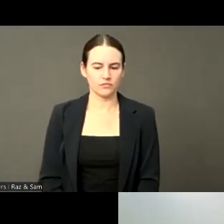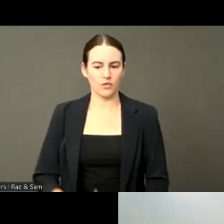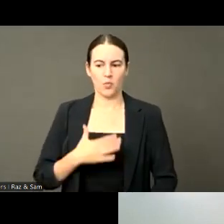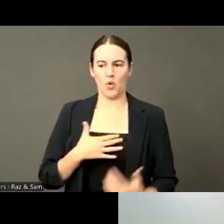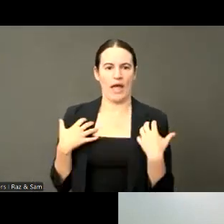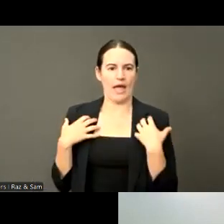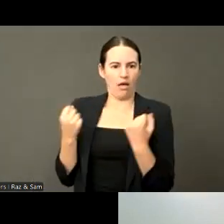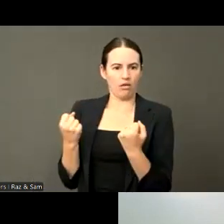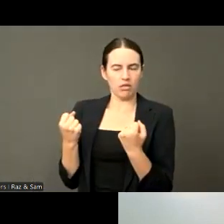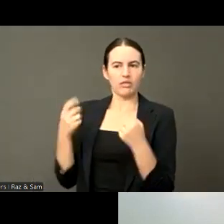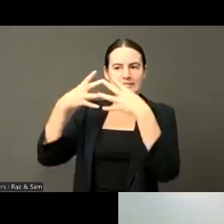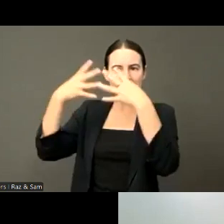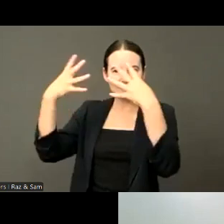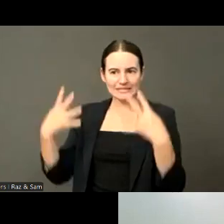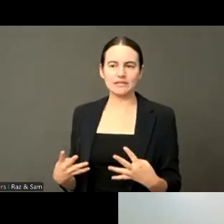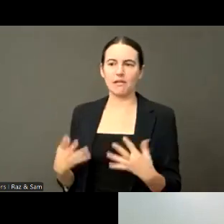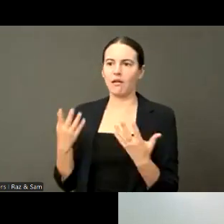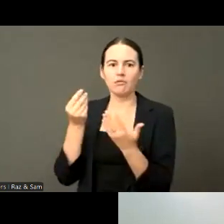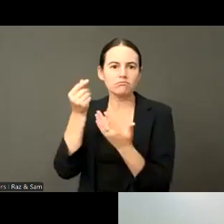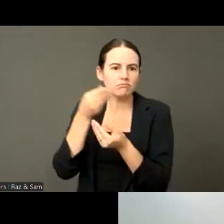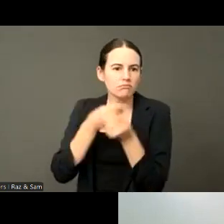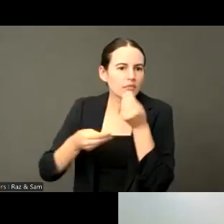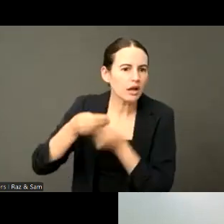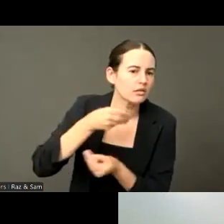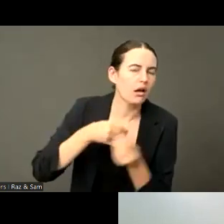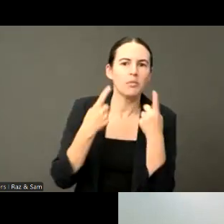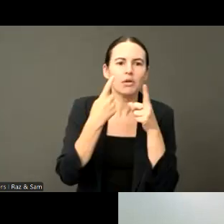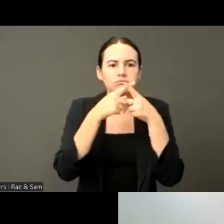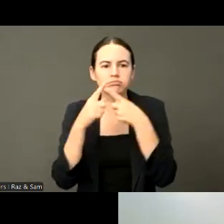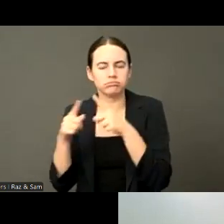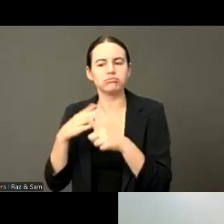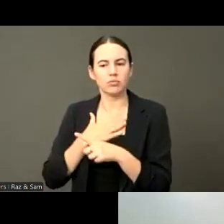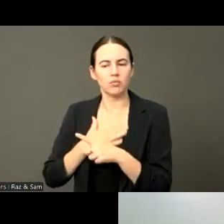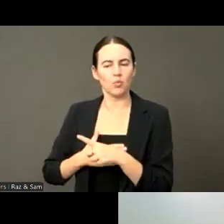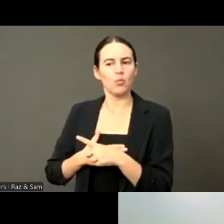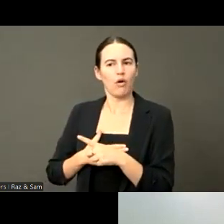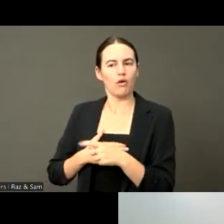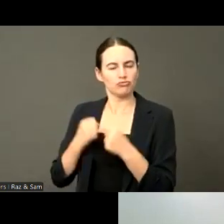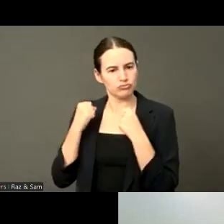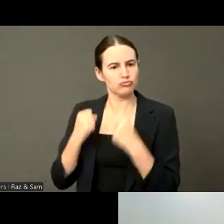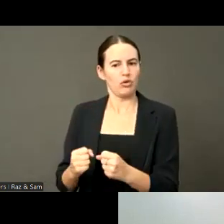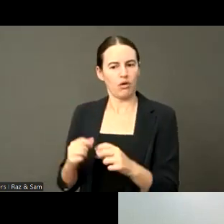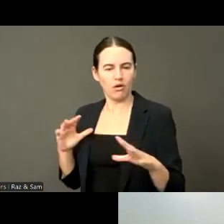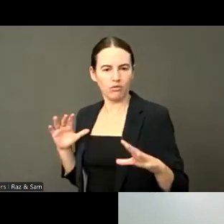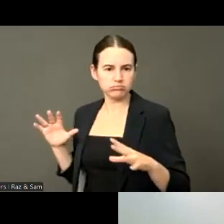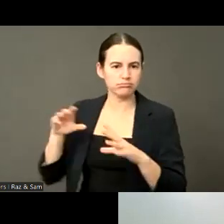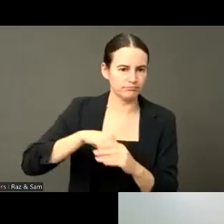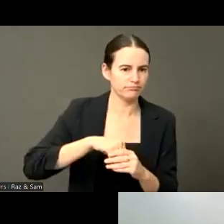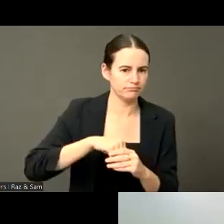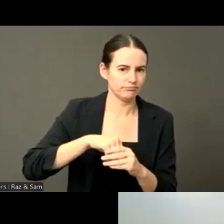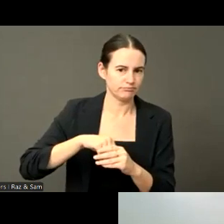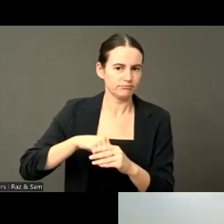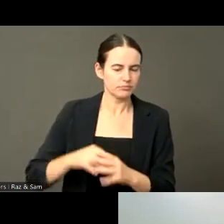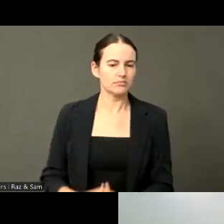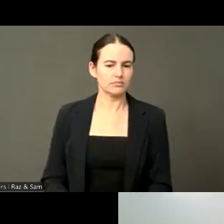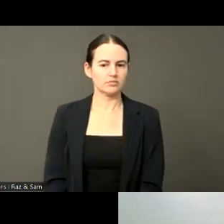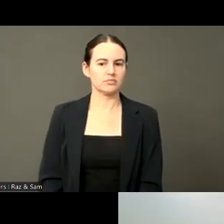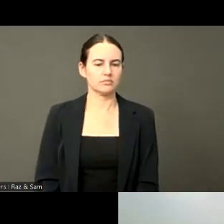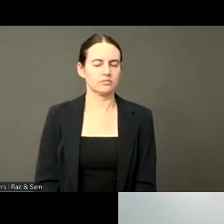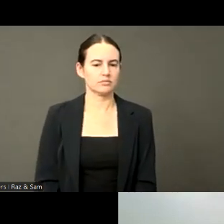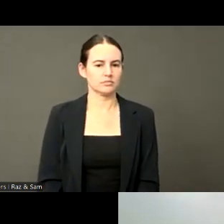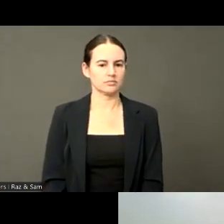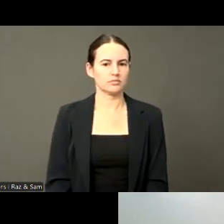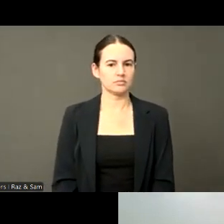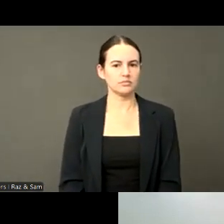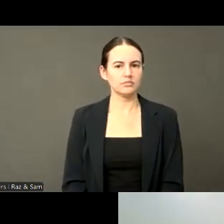final, e que o Brasil pretende, né, atrair um investimento de cerca de 23 bilhões de